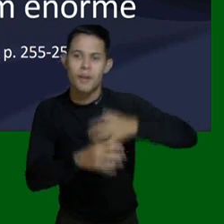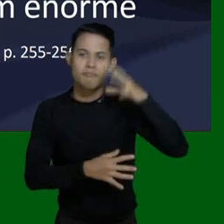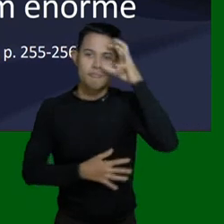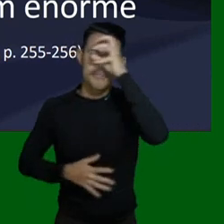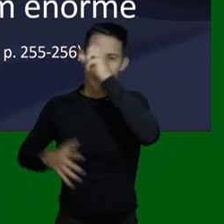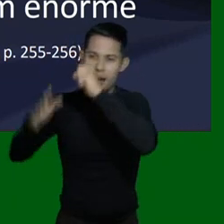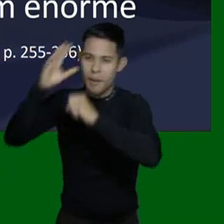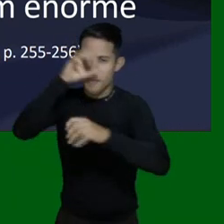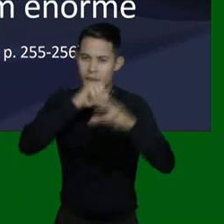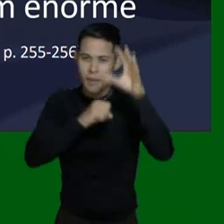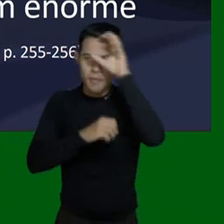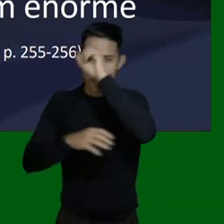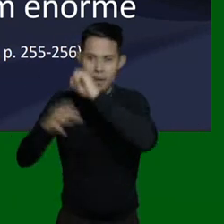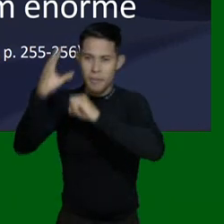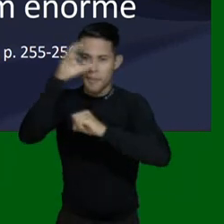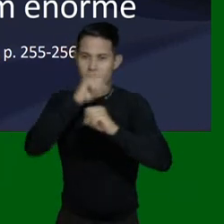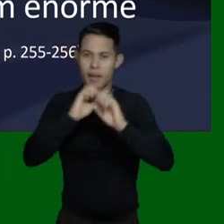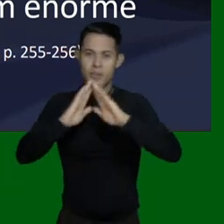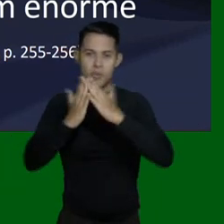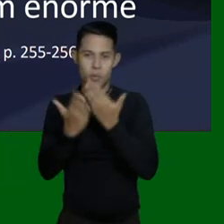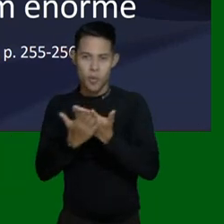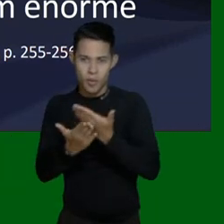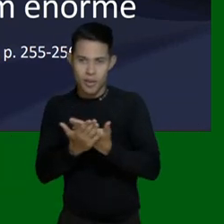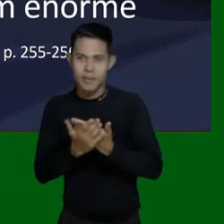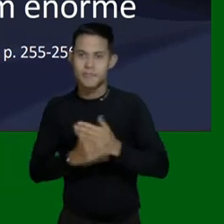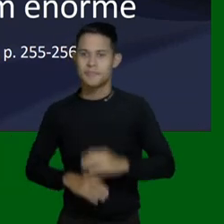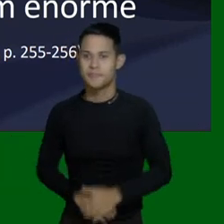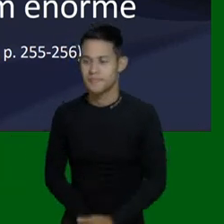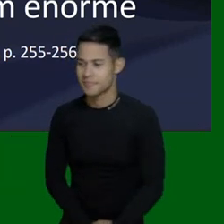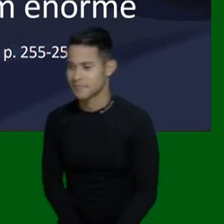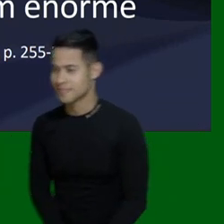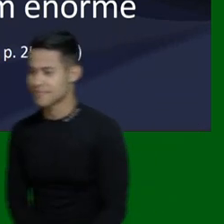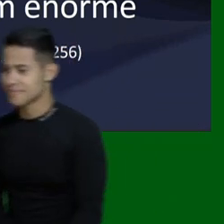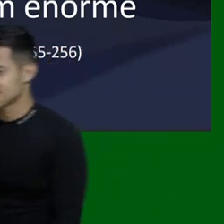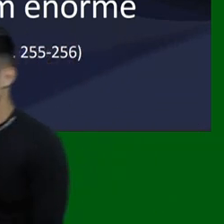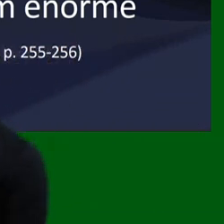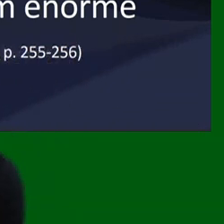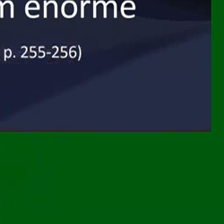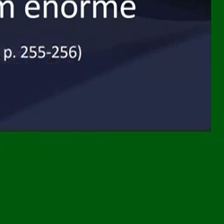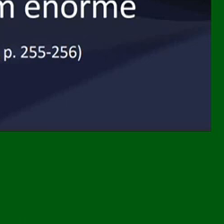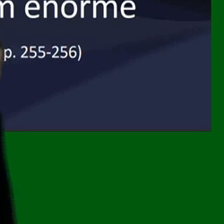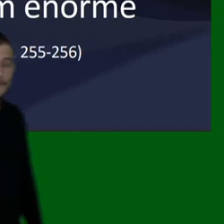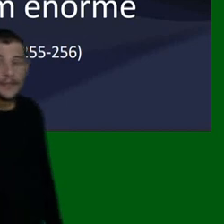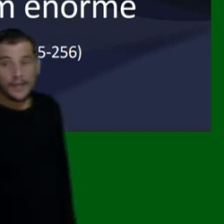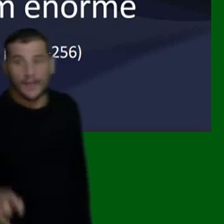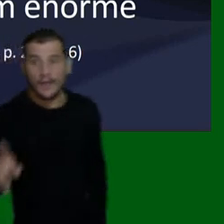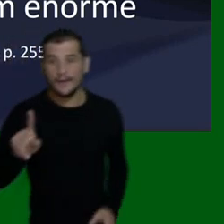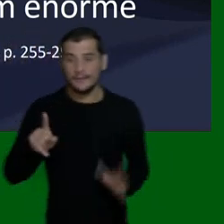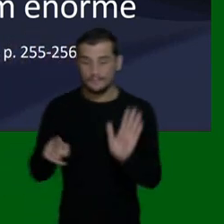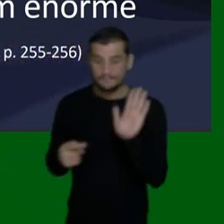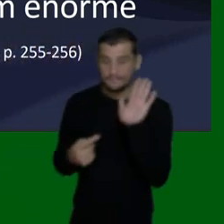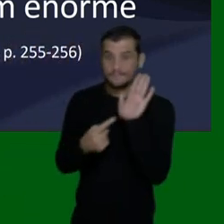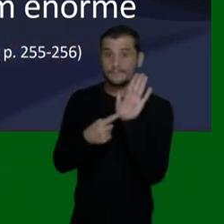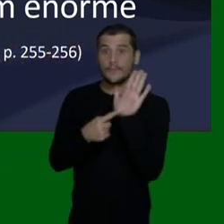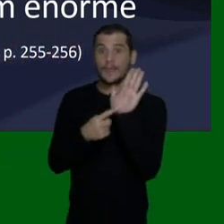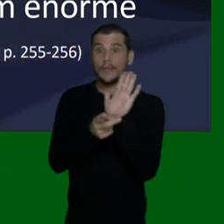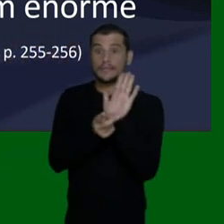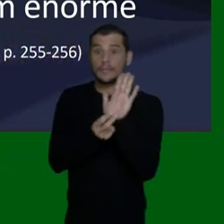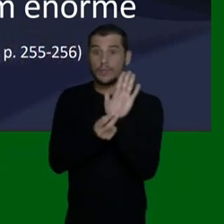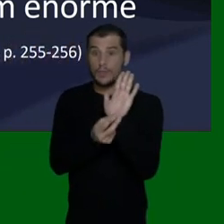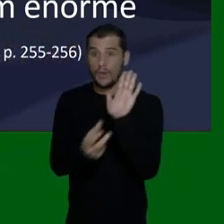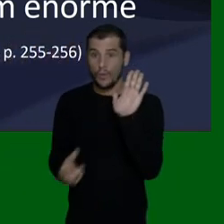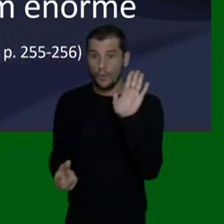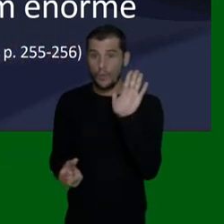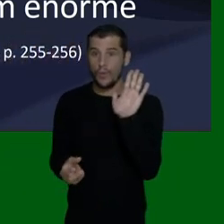neurônios tá em virtude de um novo uso basta que alguns grãos